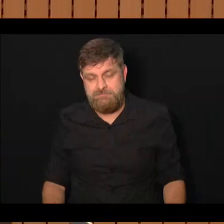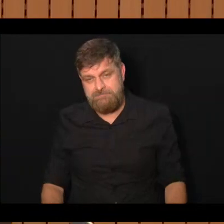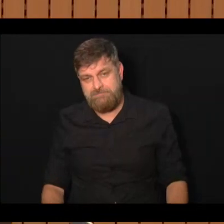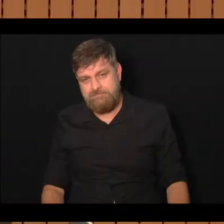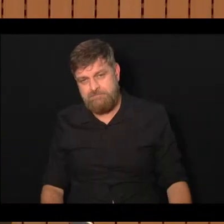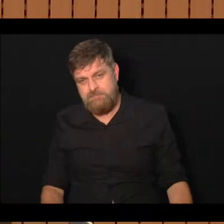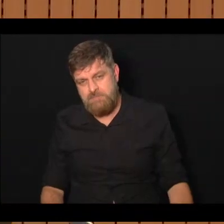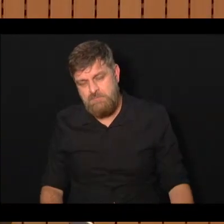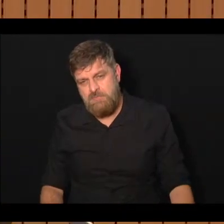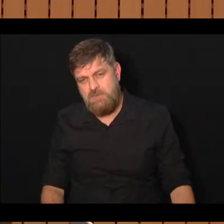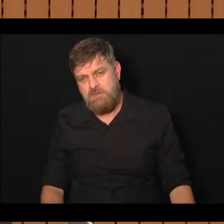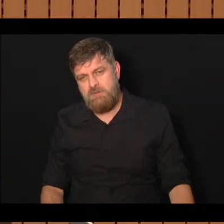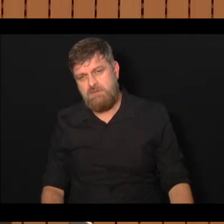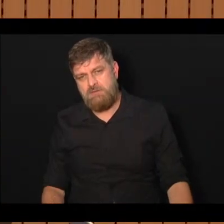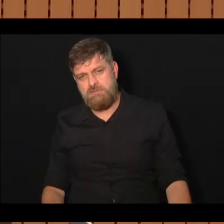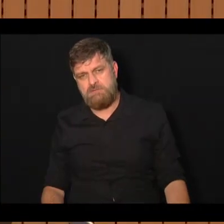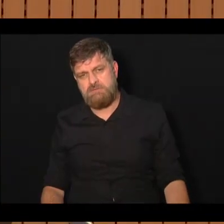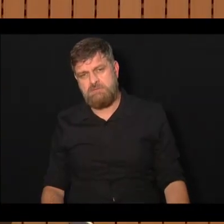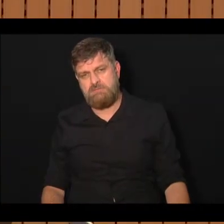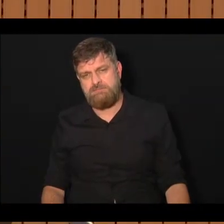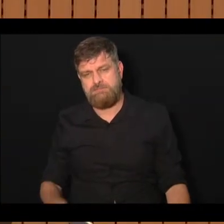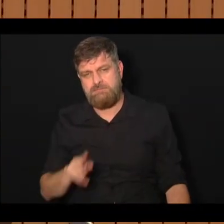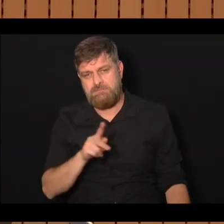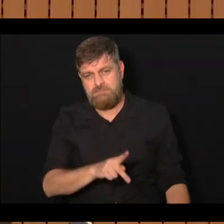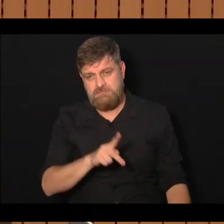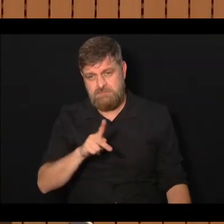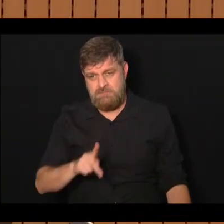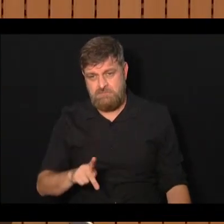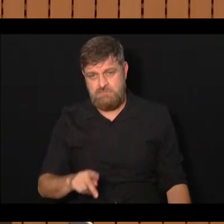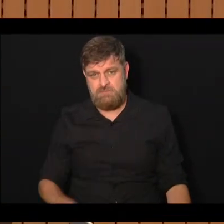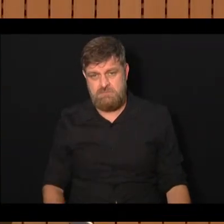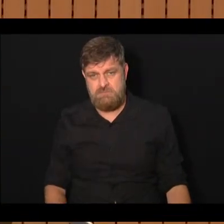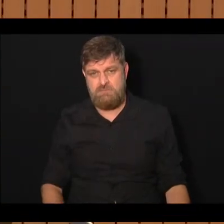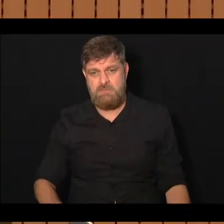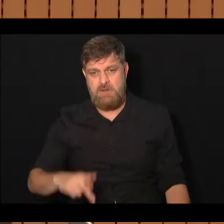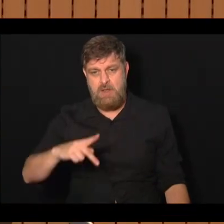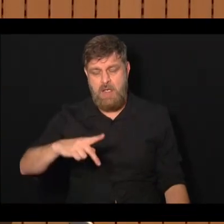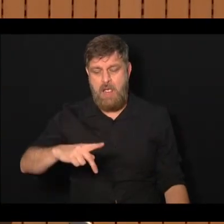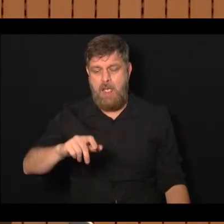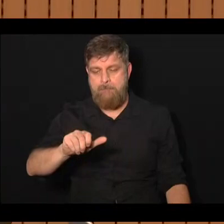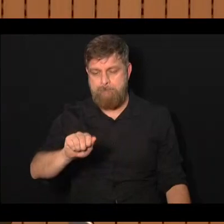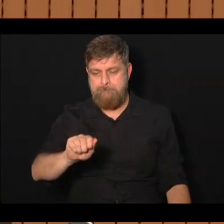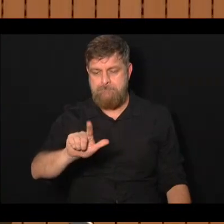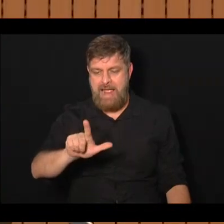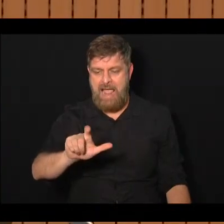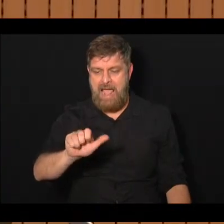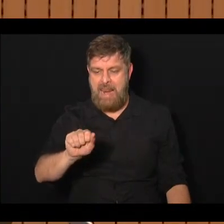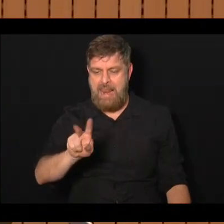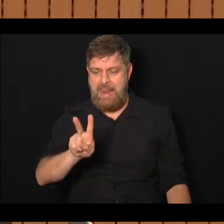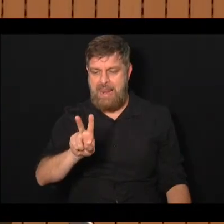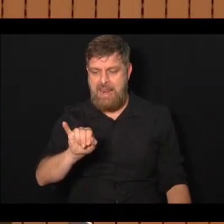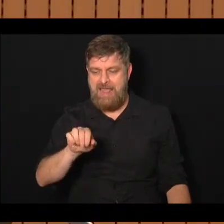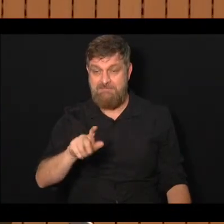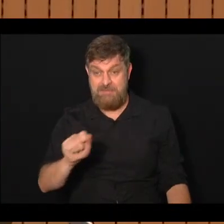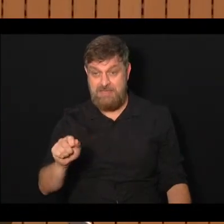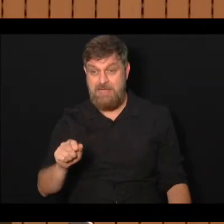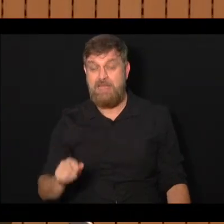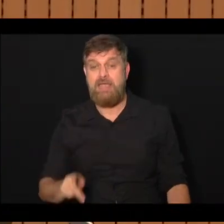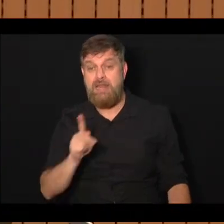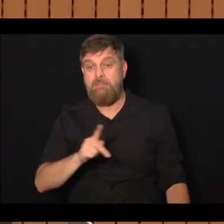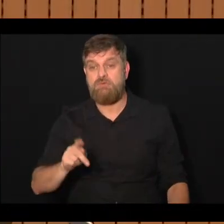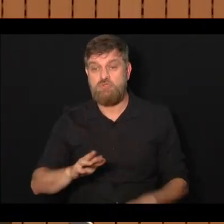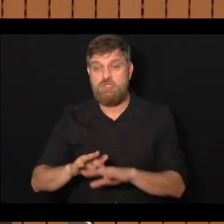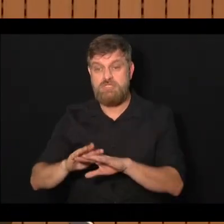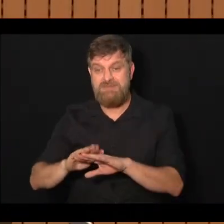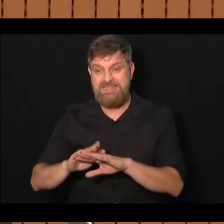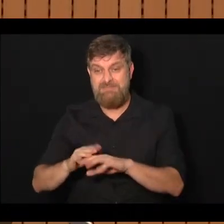plenário, inclusive, que é o professor Aldair José Falavinha. É o professor de matemática e administrador,